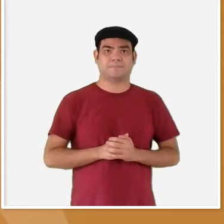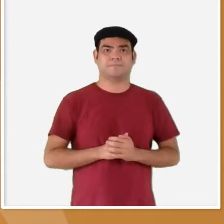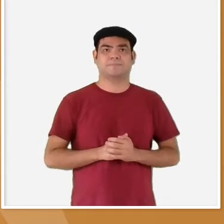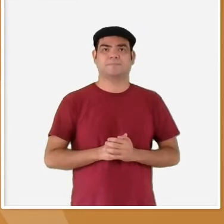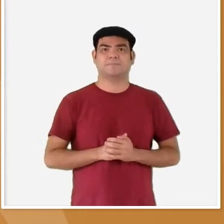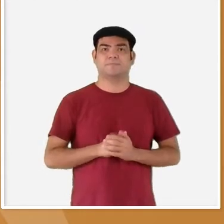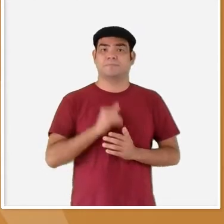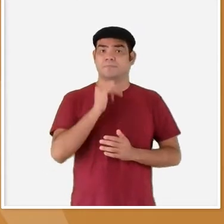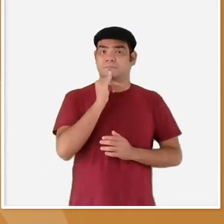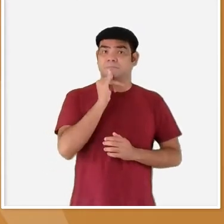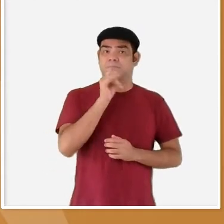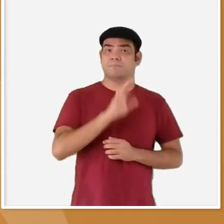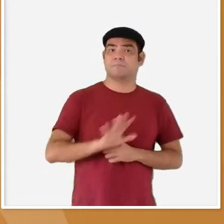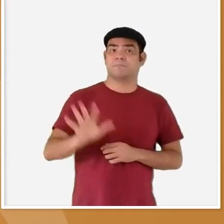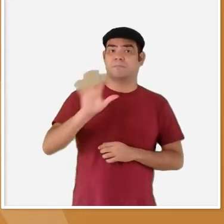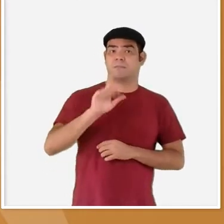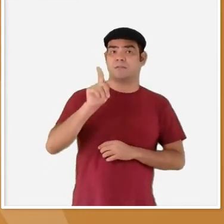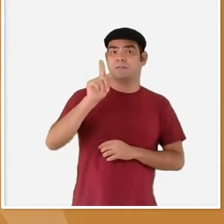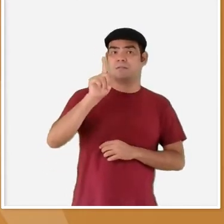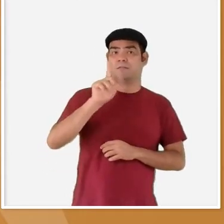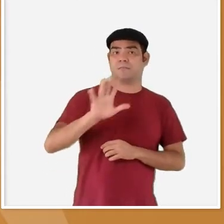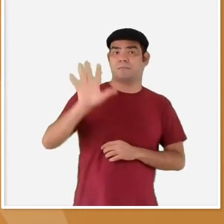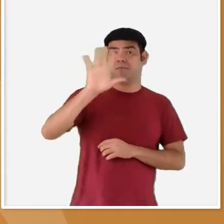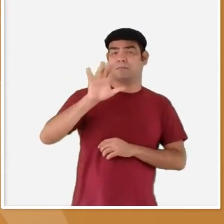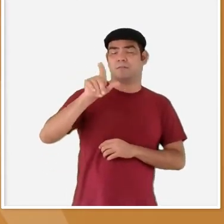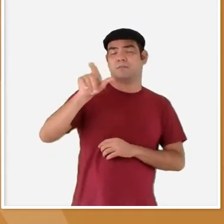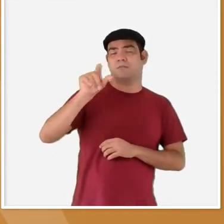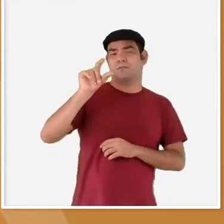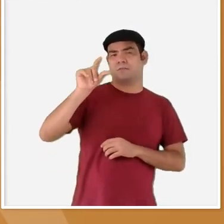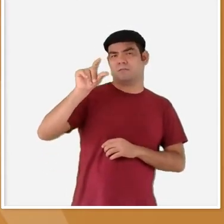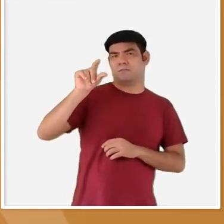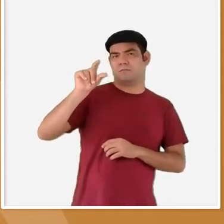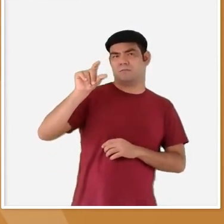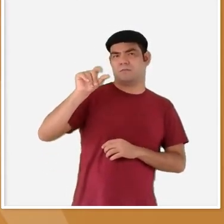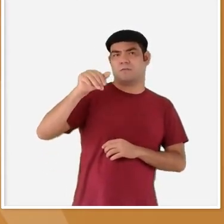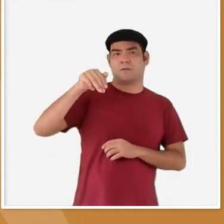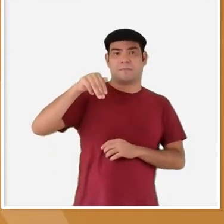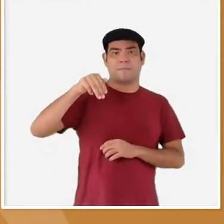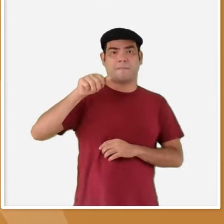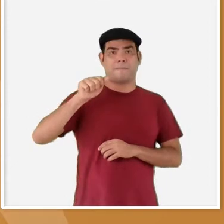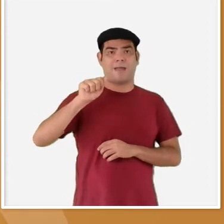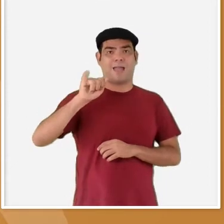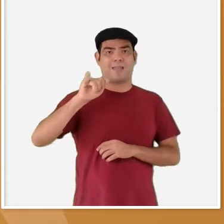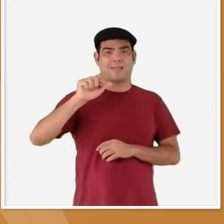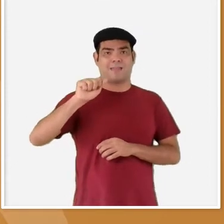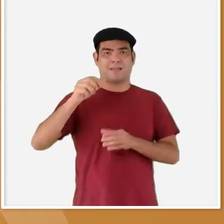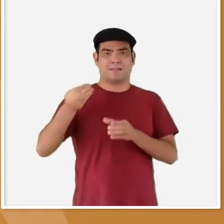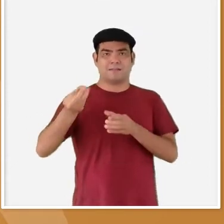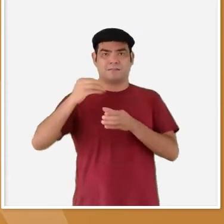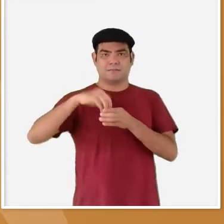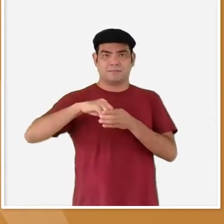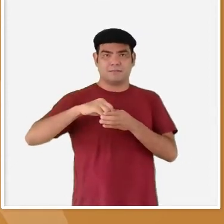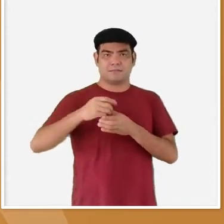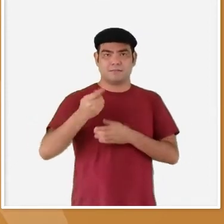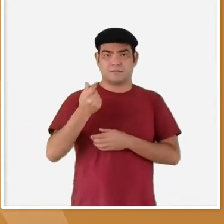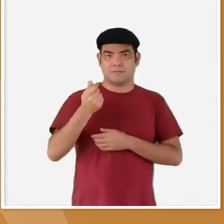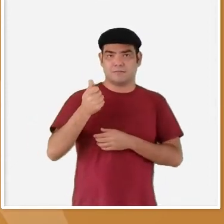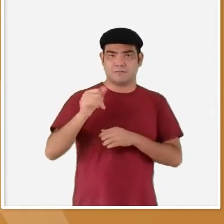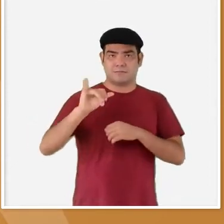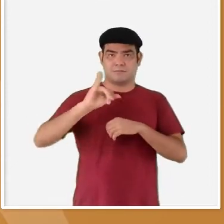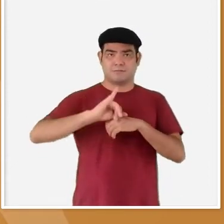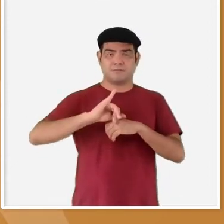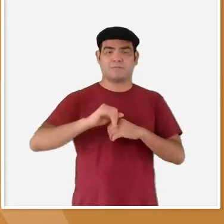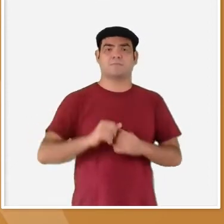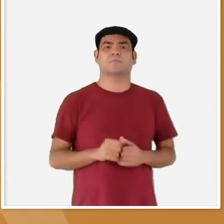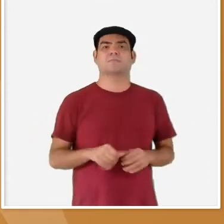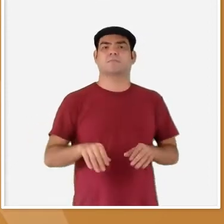de um ícone maia, tá? Aqui para nós, um ícone maia. Tem aqui o